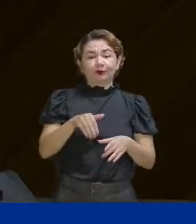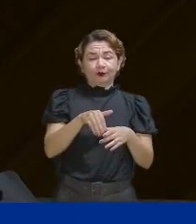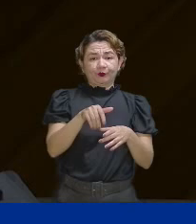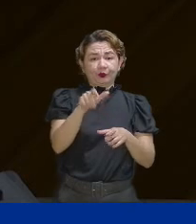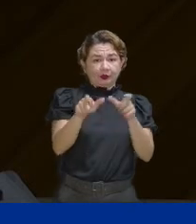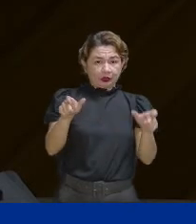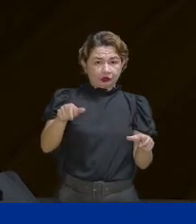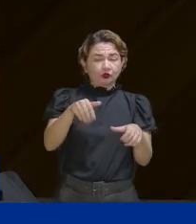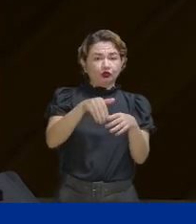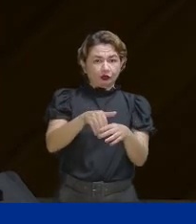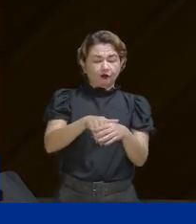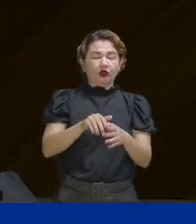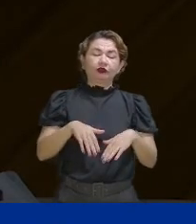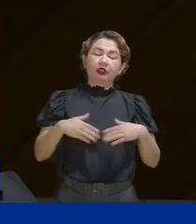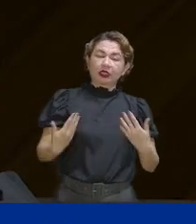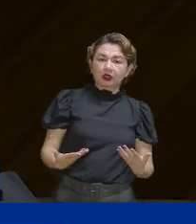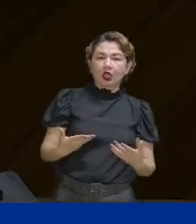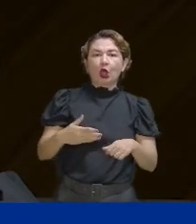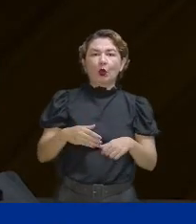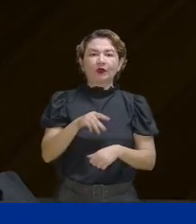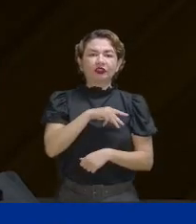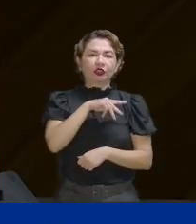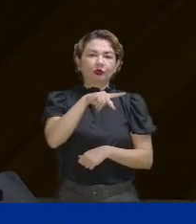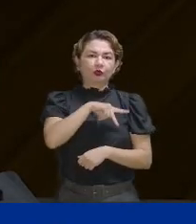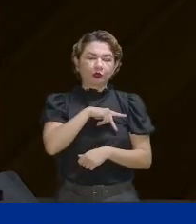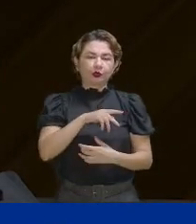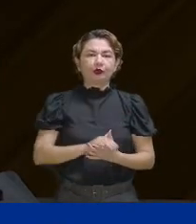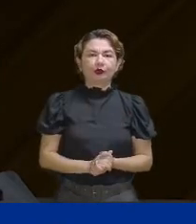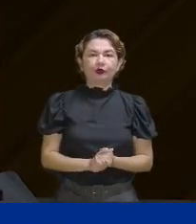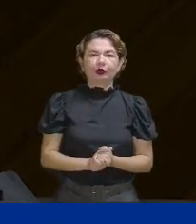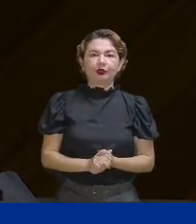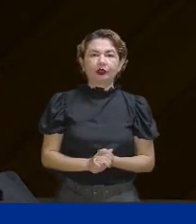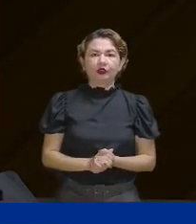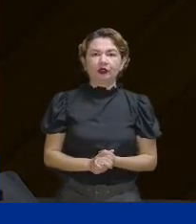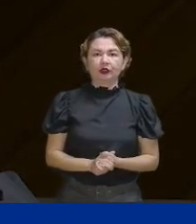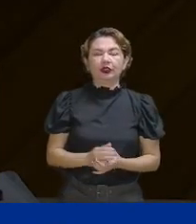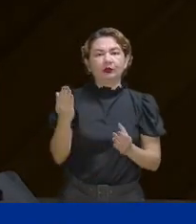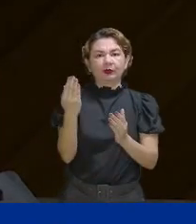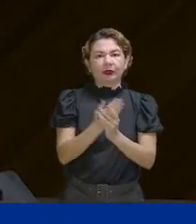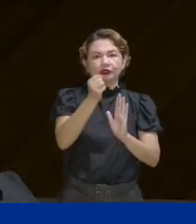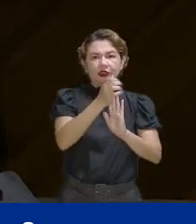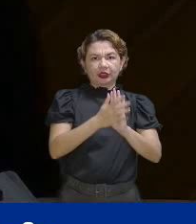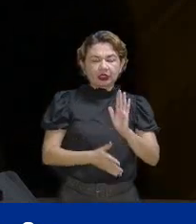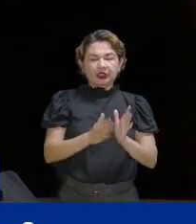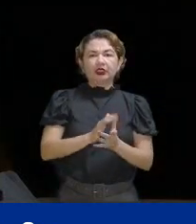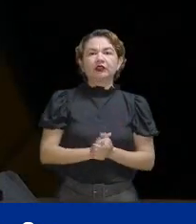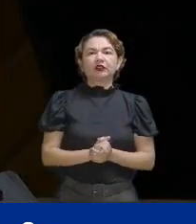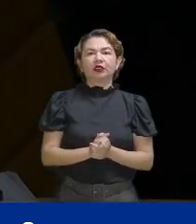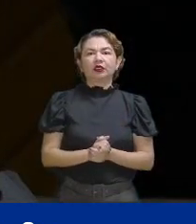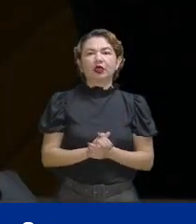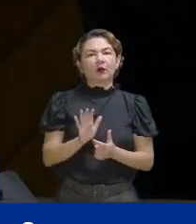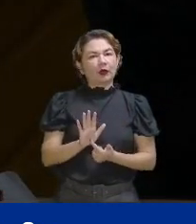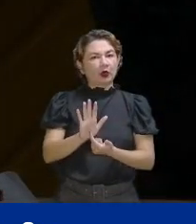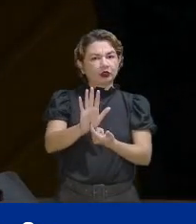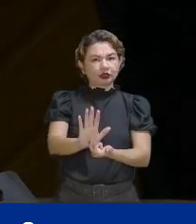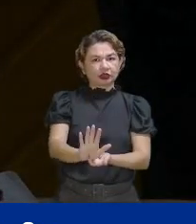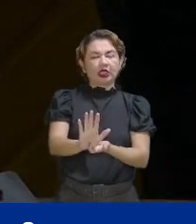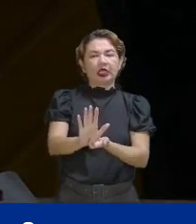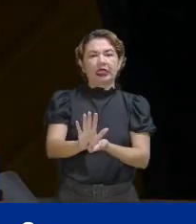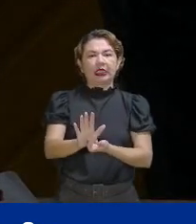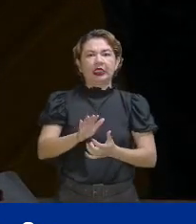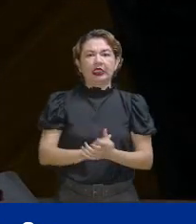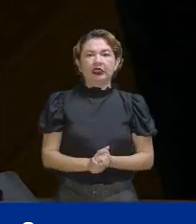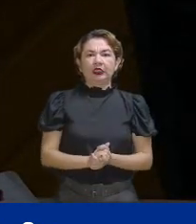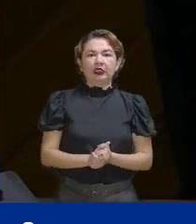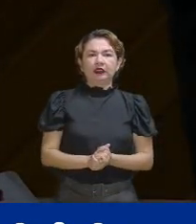de eleitores. O Ministério Público, nesta situação, opôs os embargos de declaração para poder demonstrar que, apesar